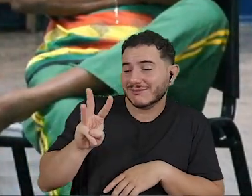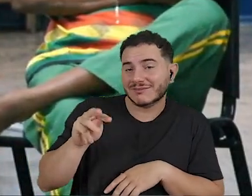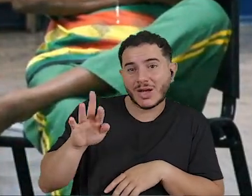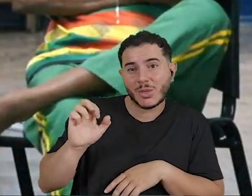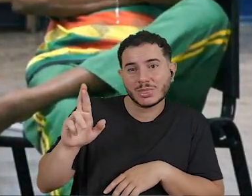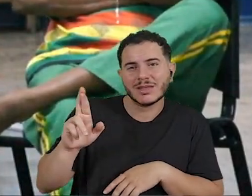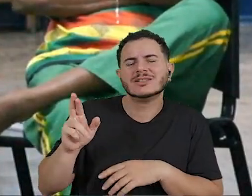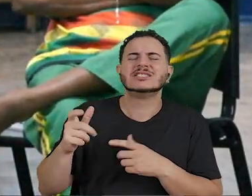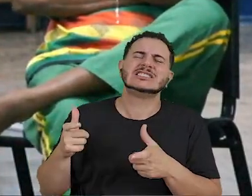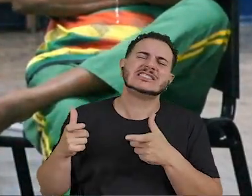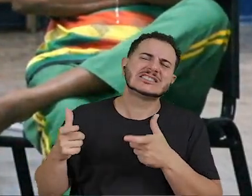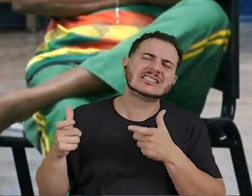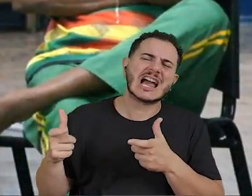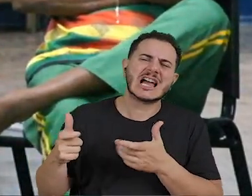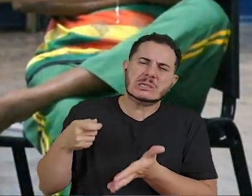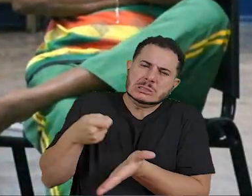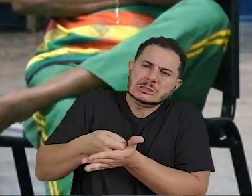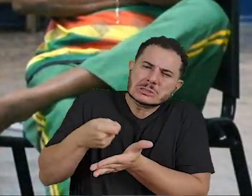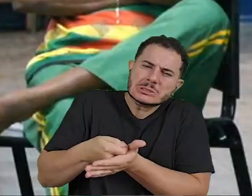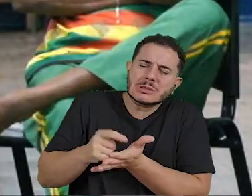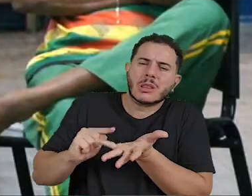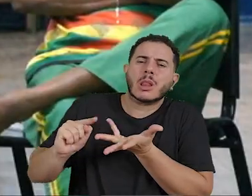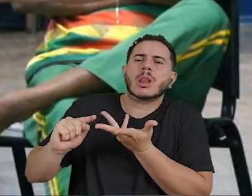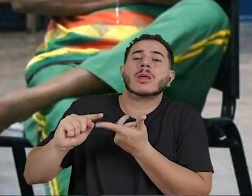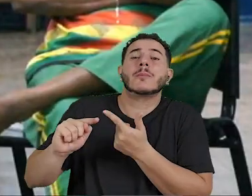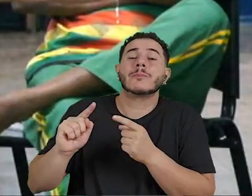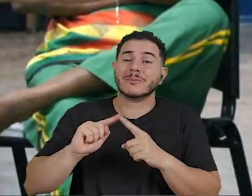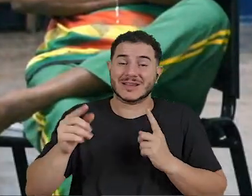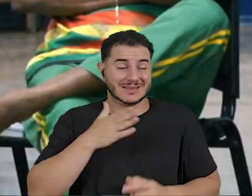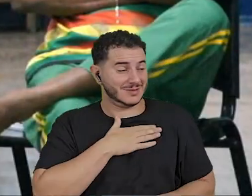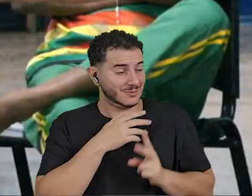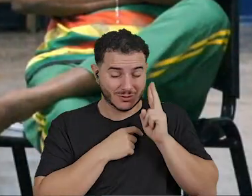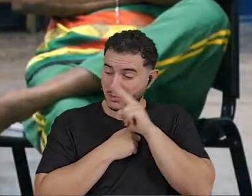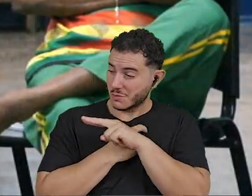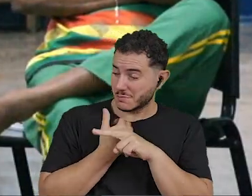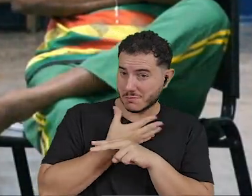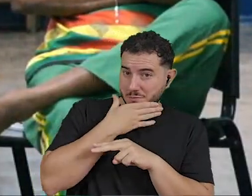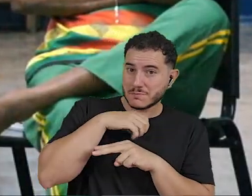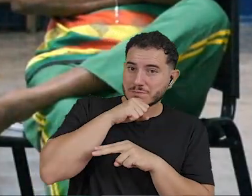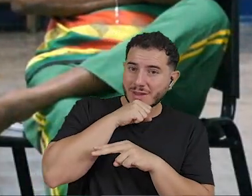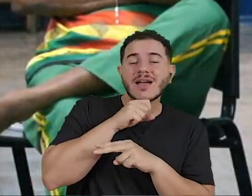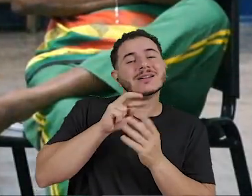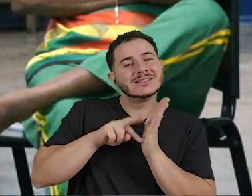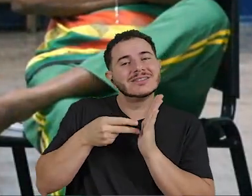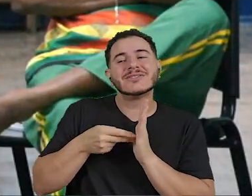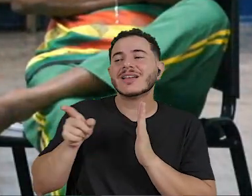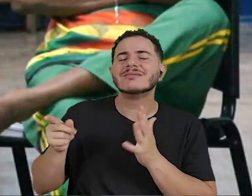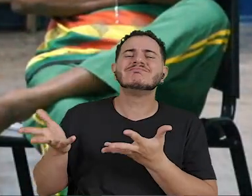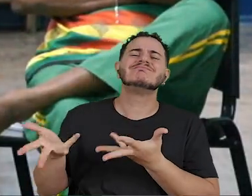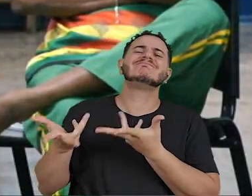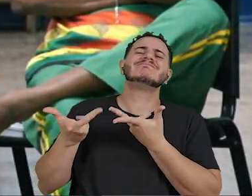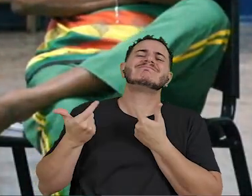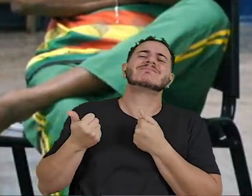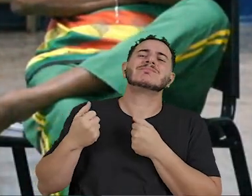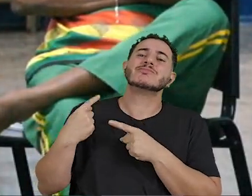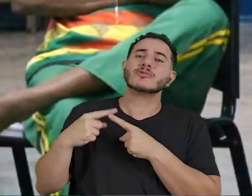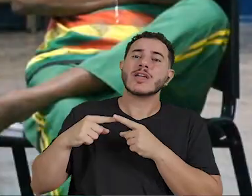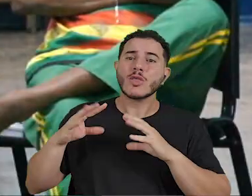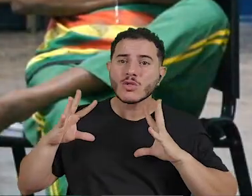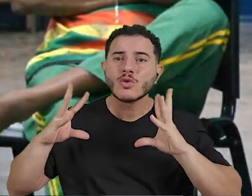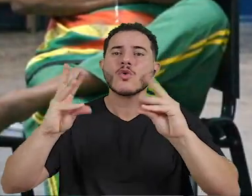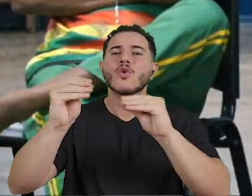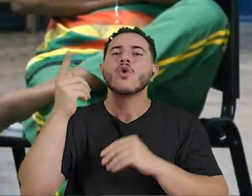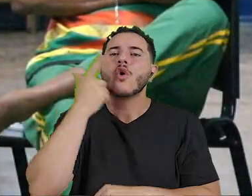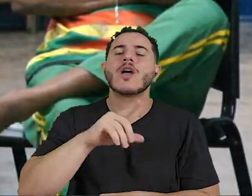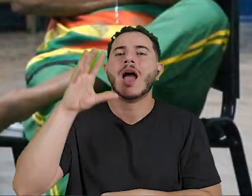mas isso é o que faz ele ter a excelência hoje enquanto mestre, né? Muitas